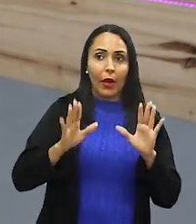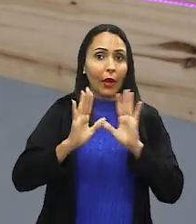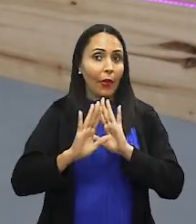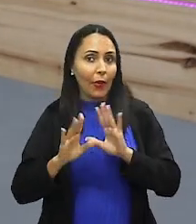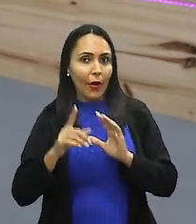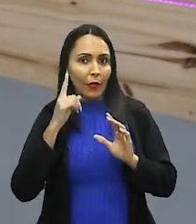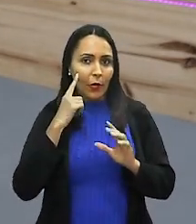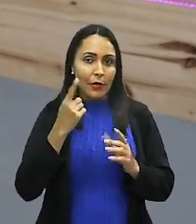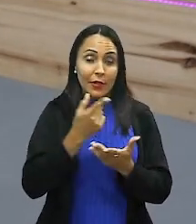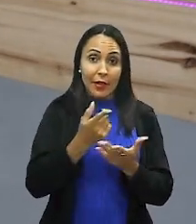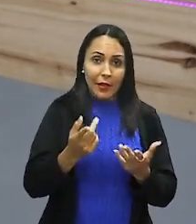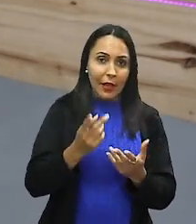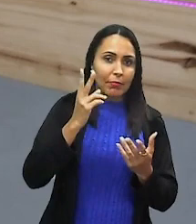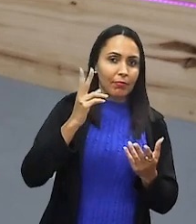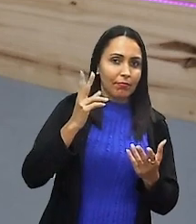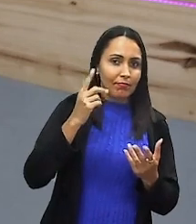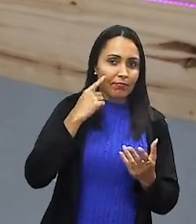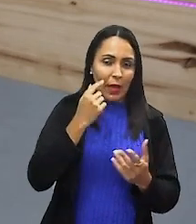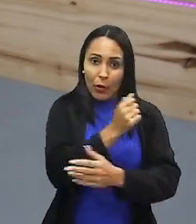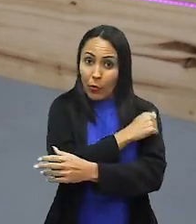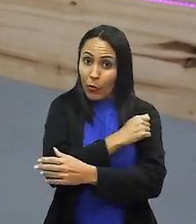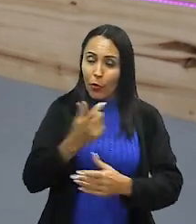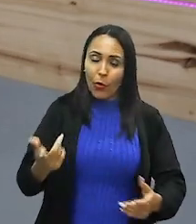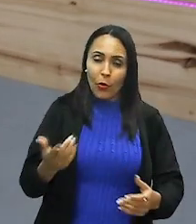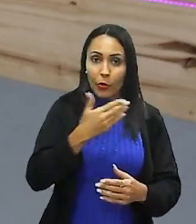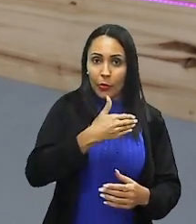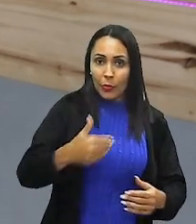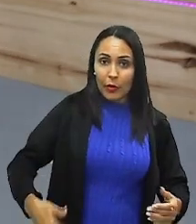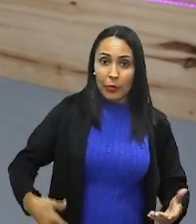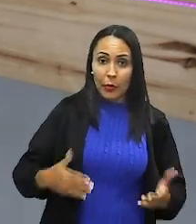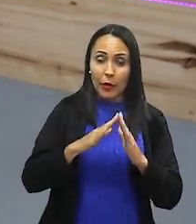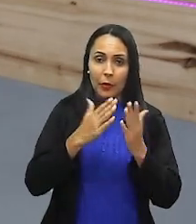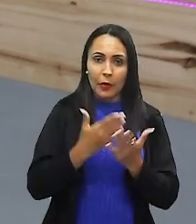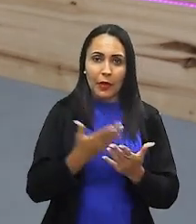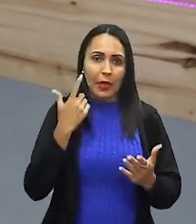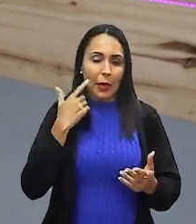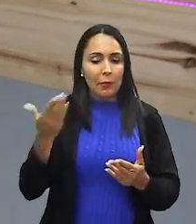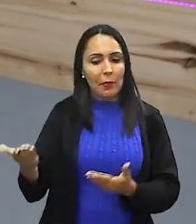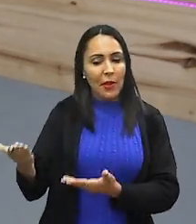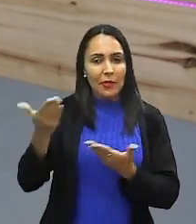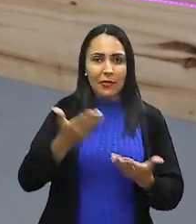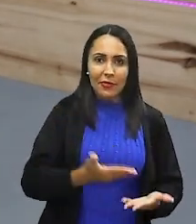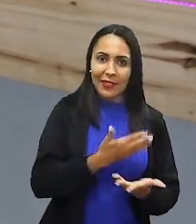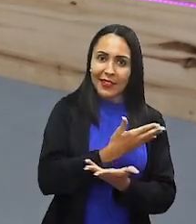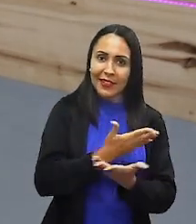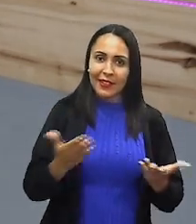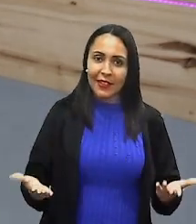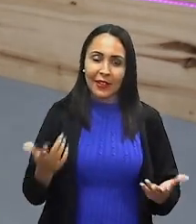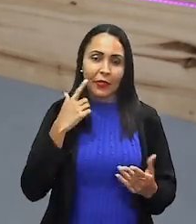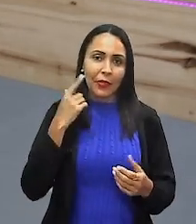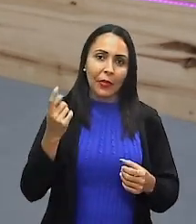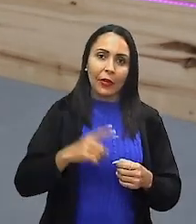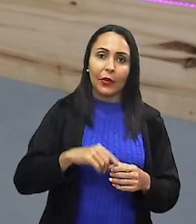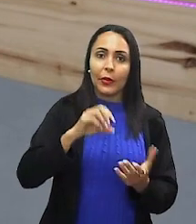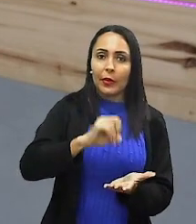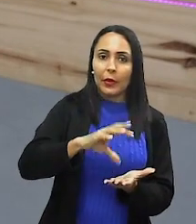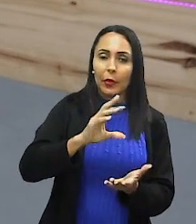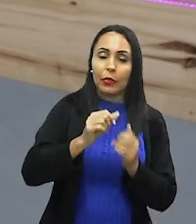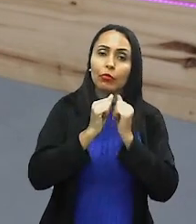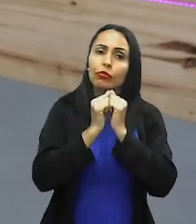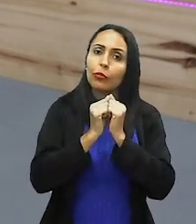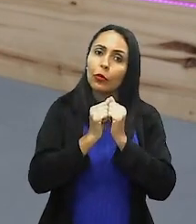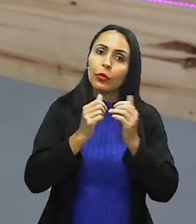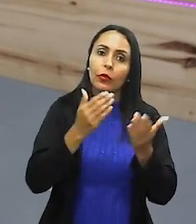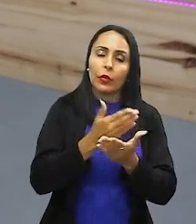que é fera aí da rede, seja muito bem-vindo na volta do EducaPE, tá? E agora a gente vai junto com